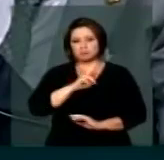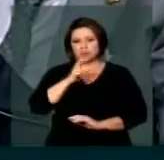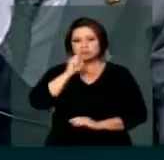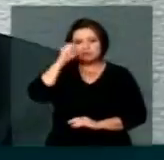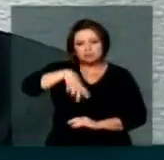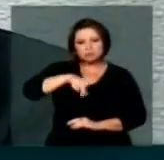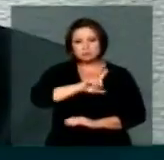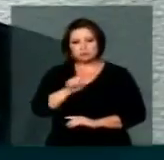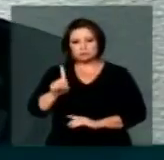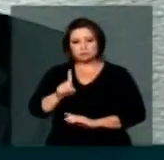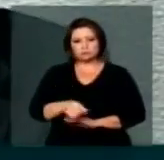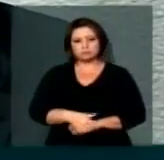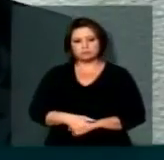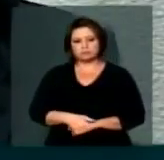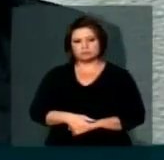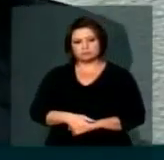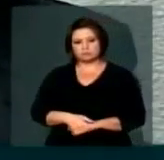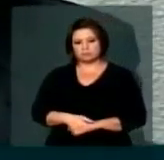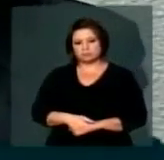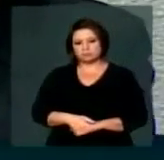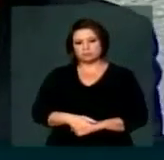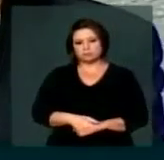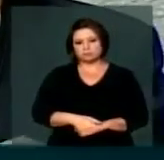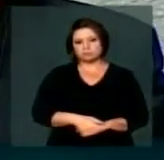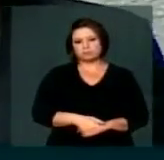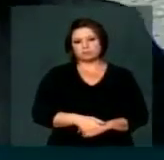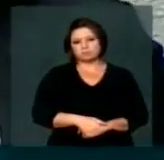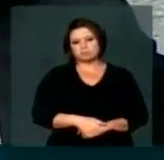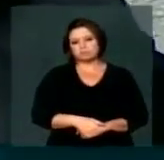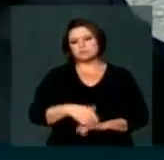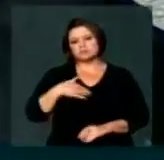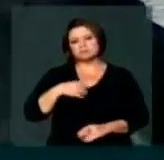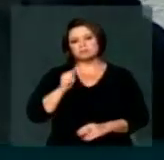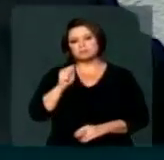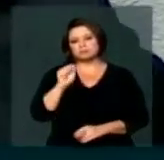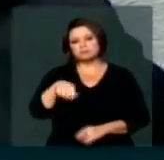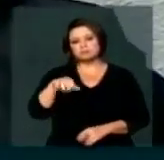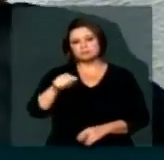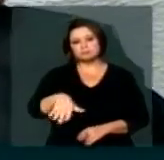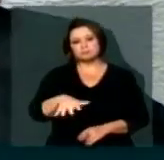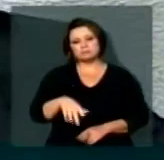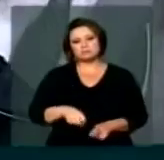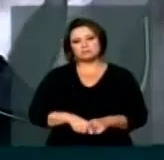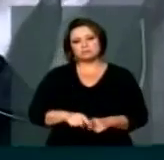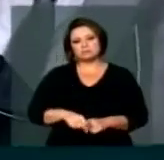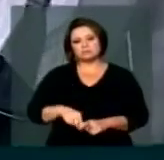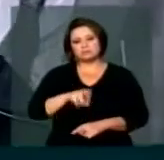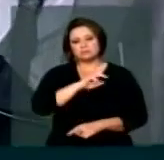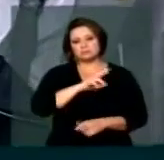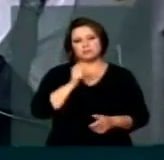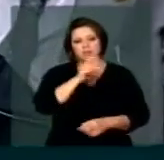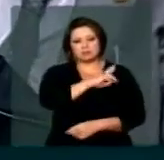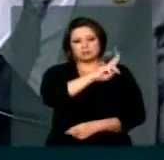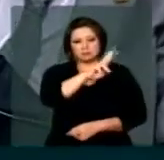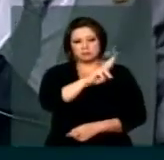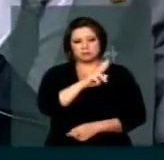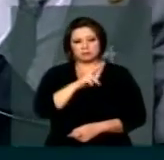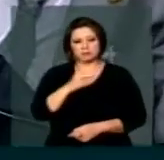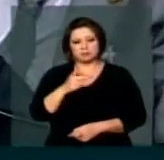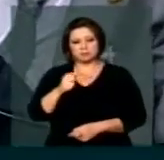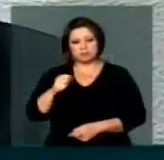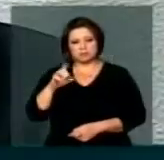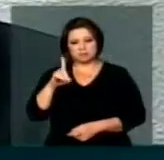objetividade, sim ou não? Esse tipo de aquisição, sim. Então, Passadina, a responsabilidade de aquisição é do